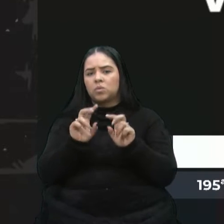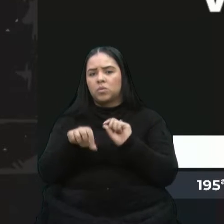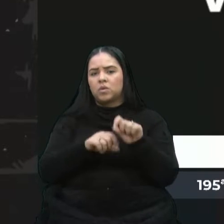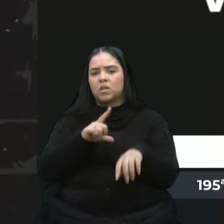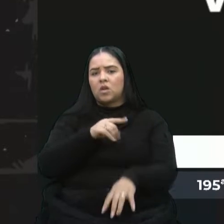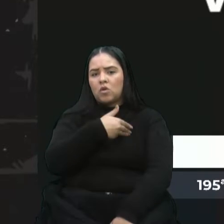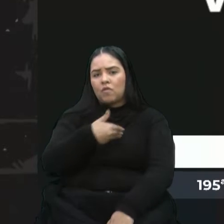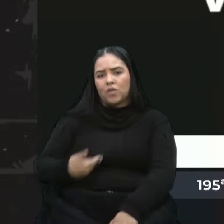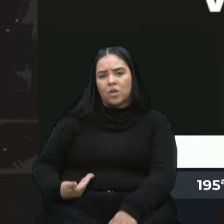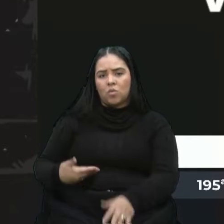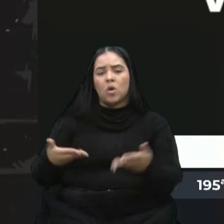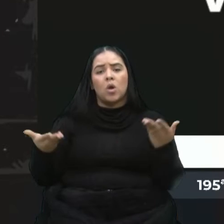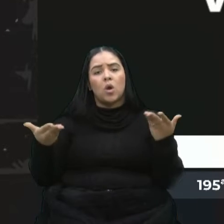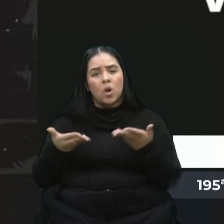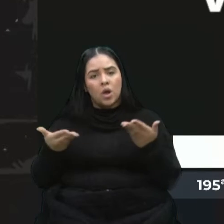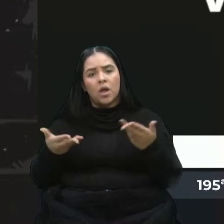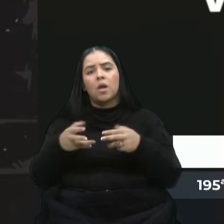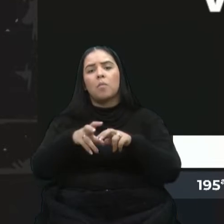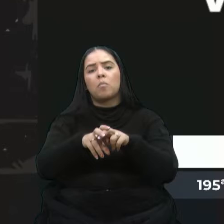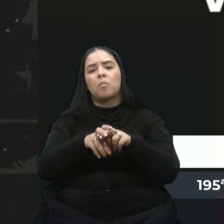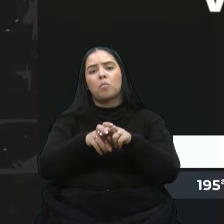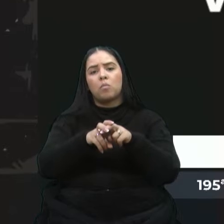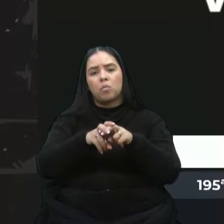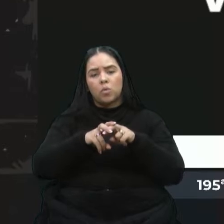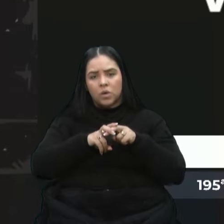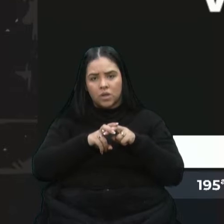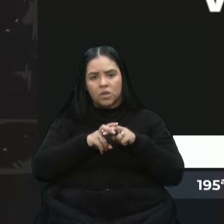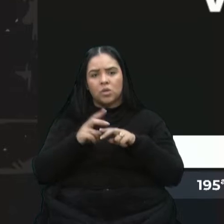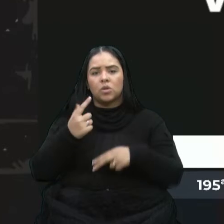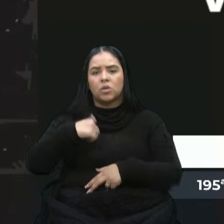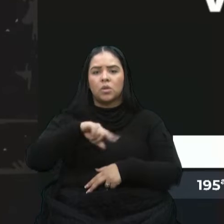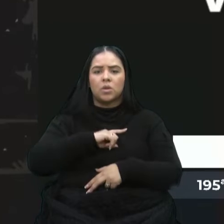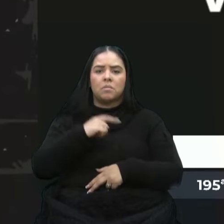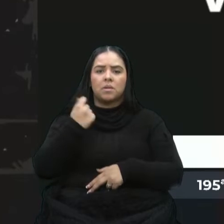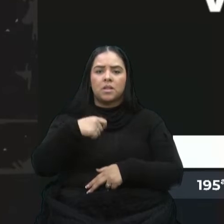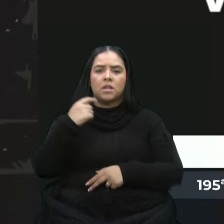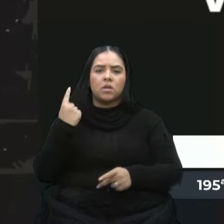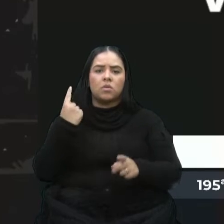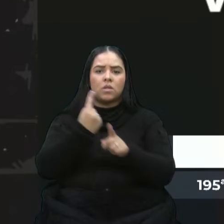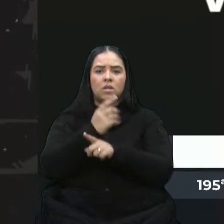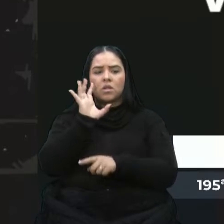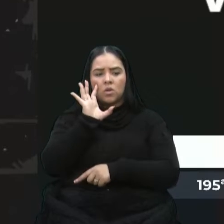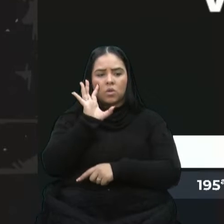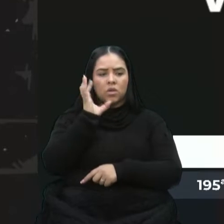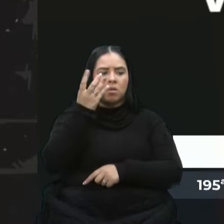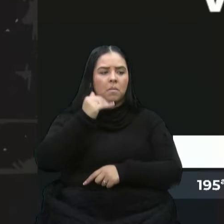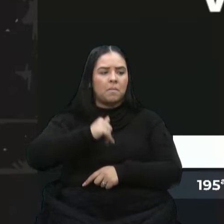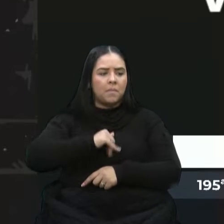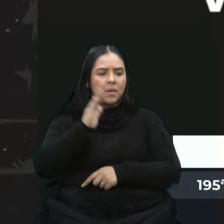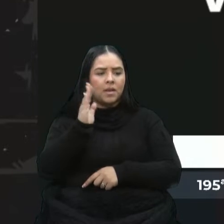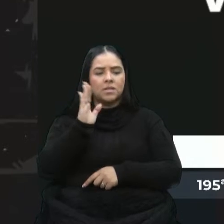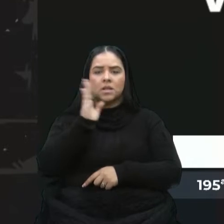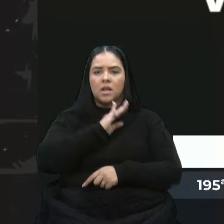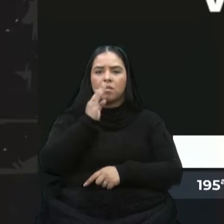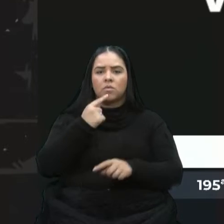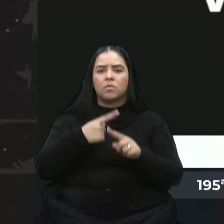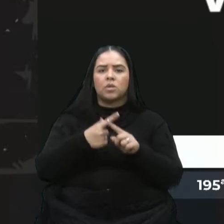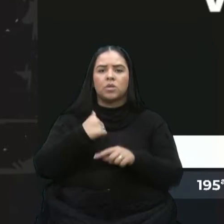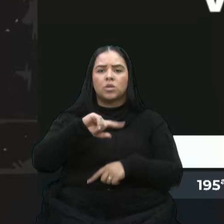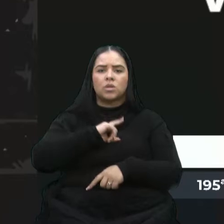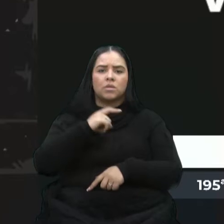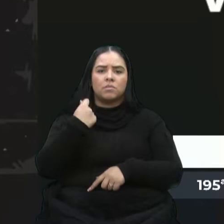no momento. Então, temos que achar soluções o mais breve possível. Nós temos que achar